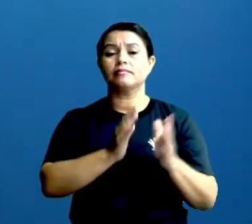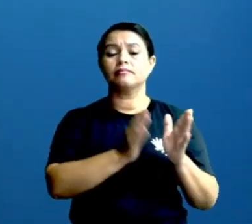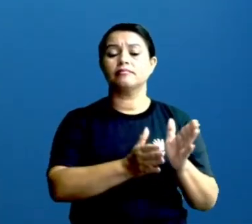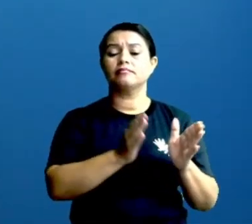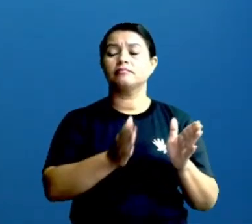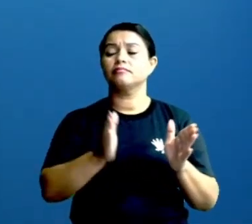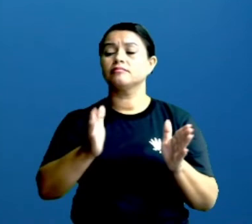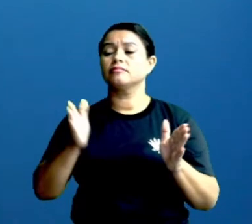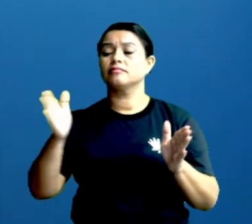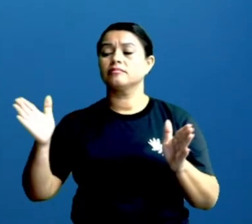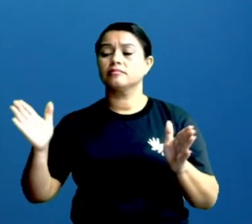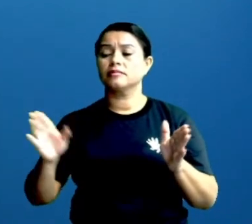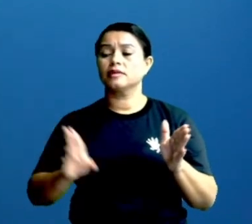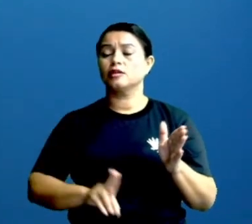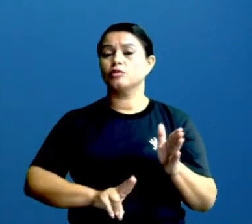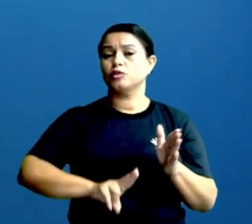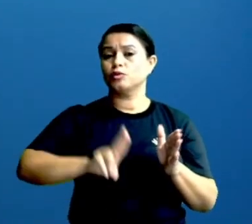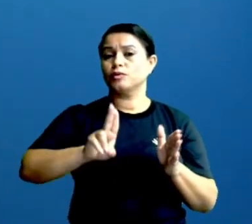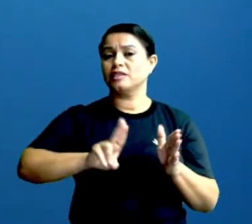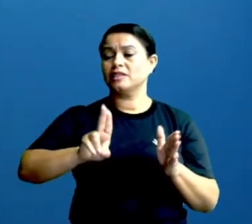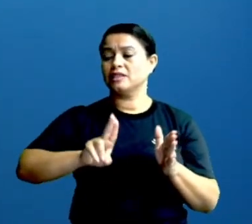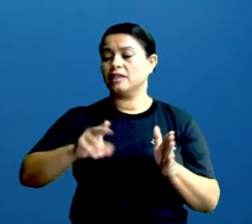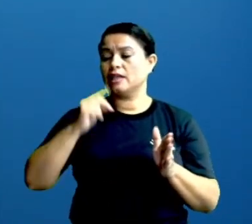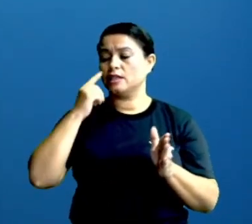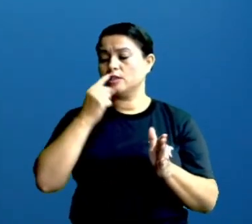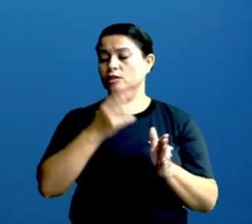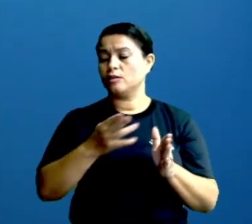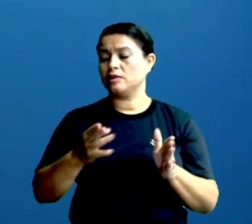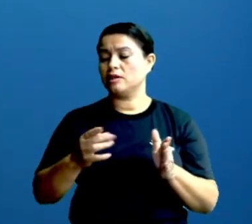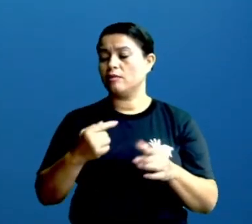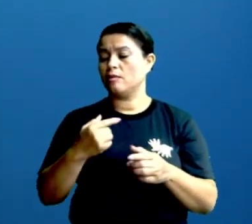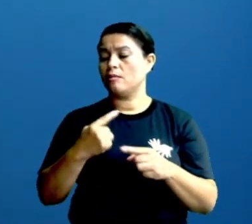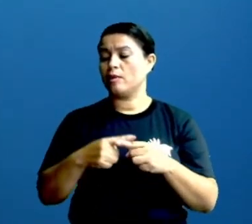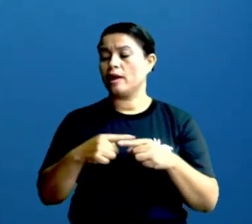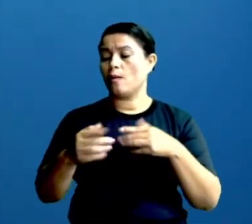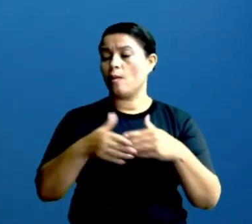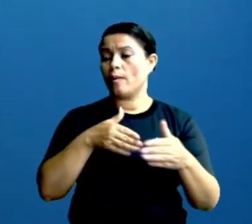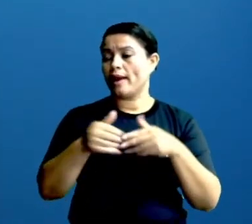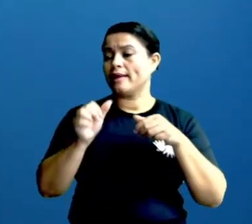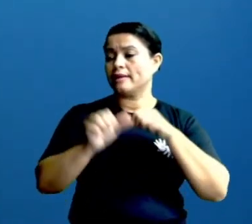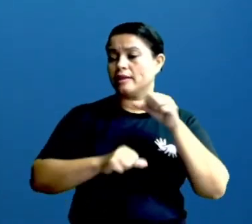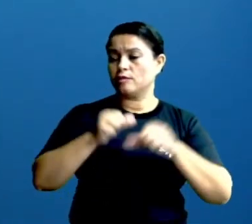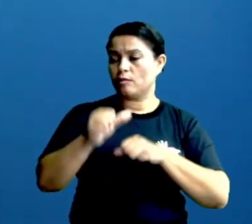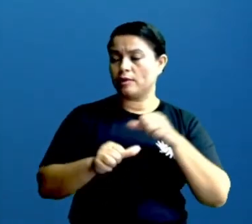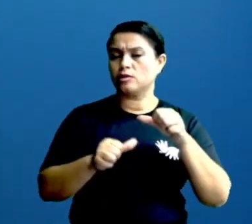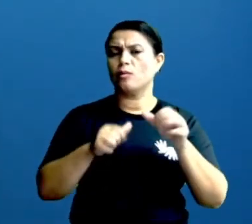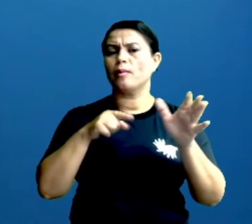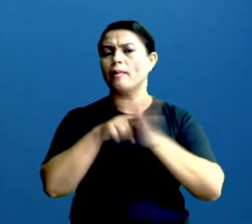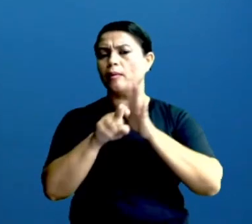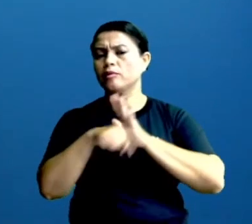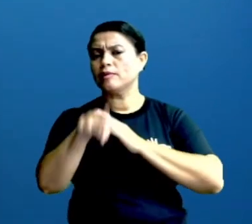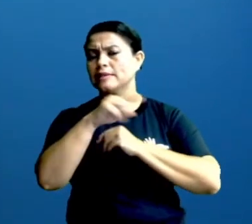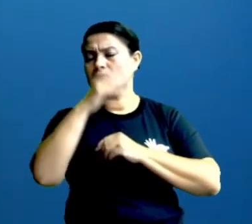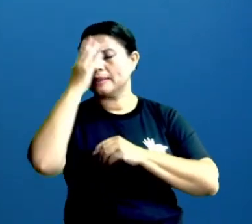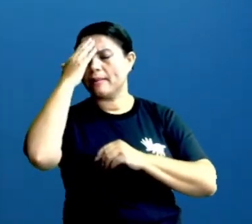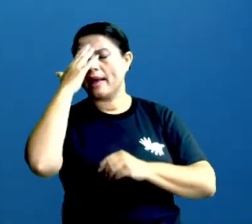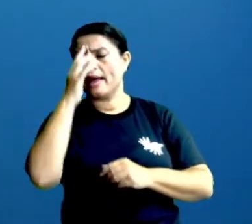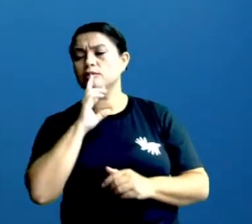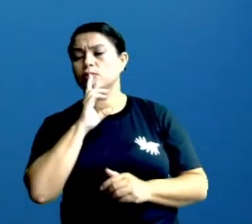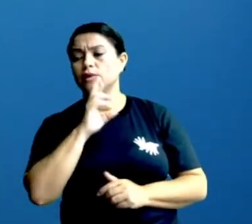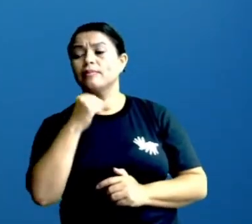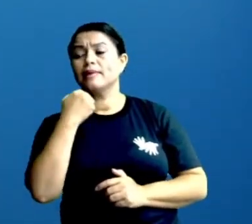das unidades de medida. Porque em qualquer transformação, em qualquer questões que você for fazer, você tem que saber,